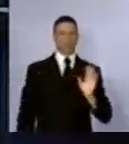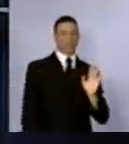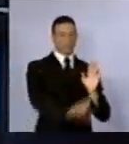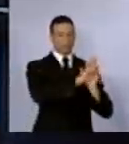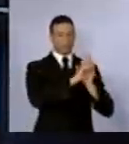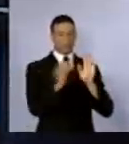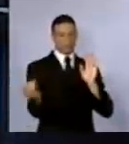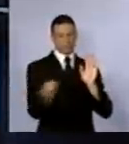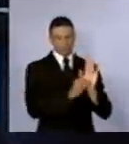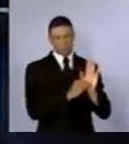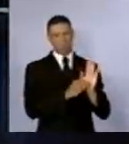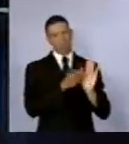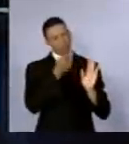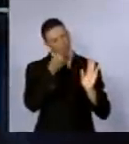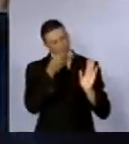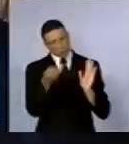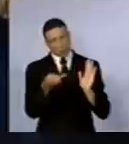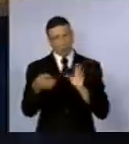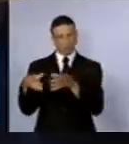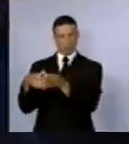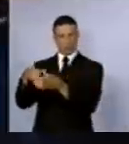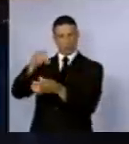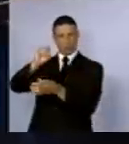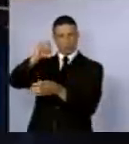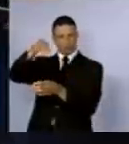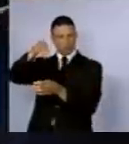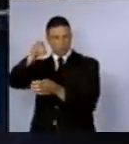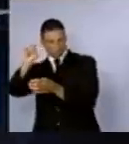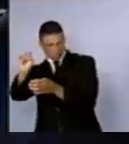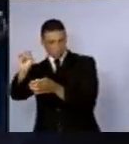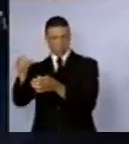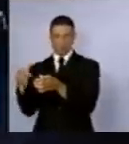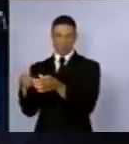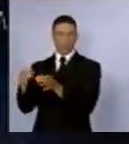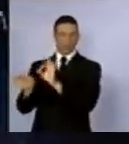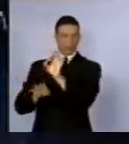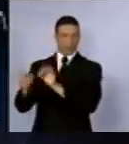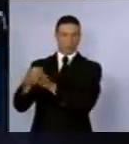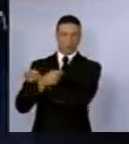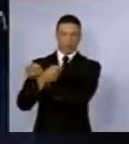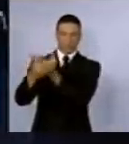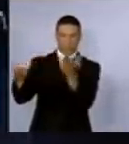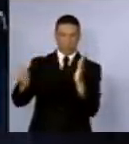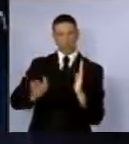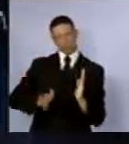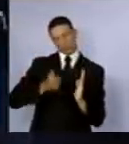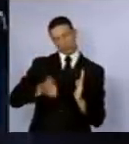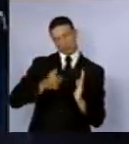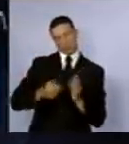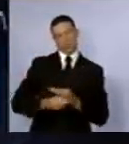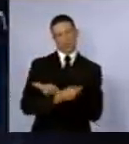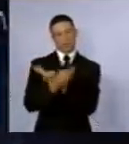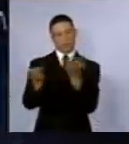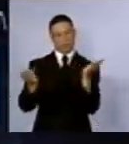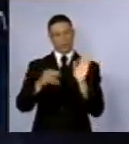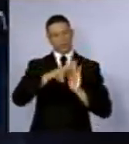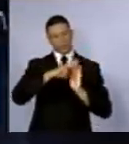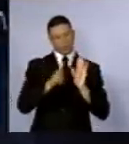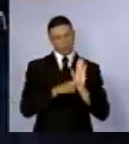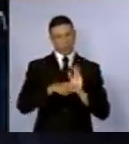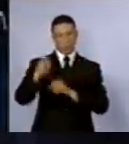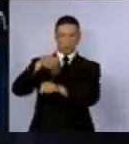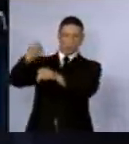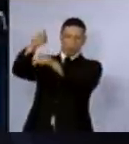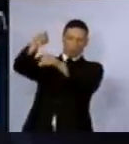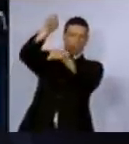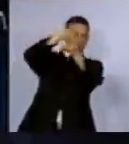recomendado efetivamente pela OMS, na publicação que ela também solta para todo mundo, que é o modelo de legislação que é proposto para os